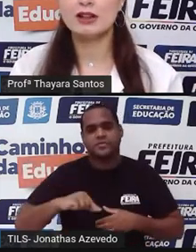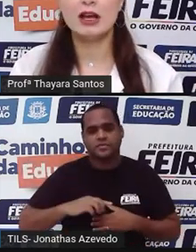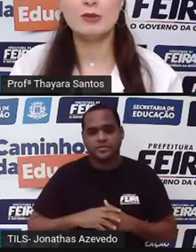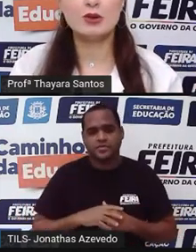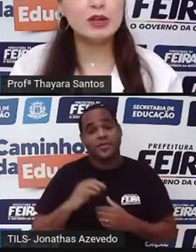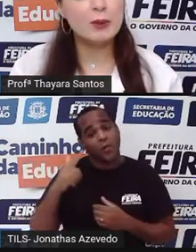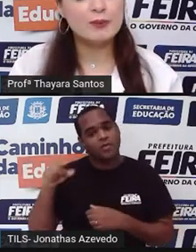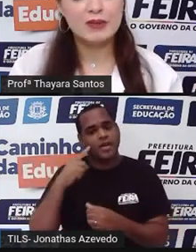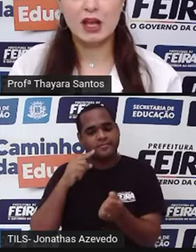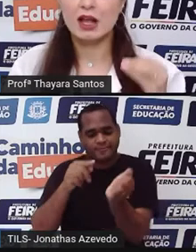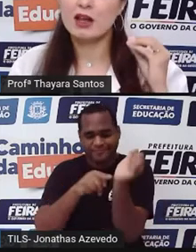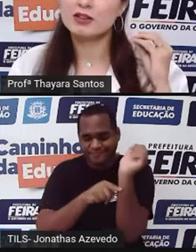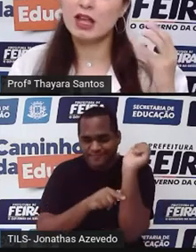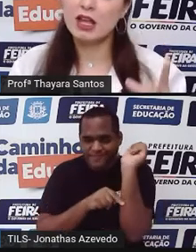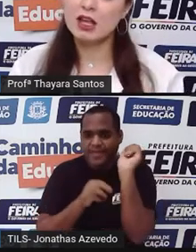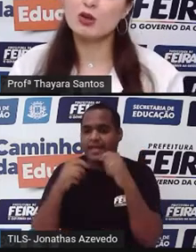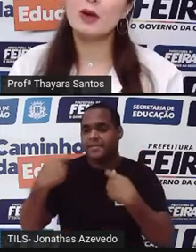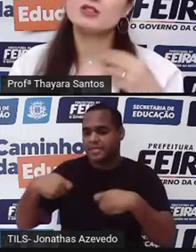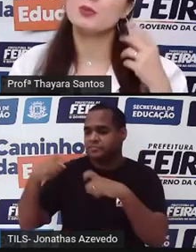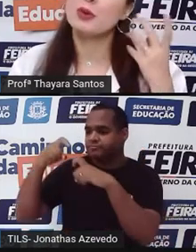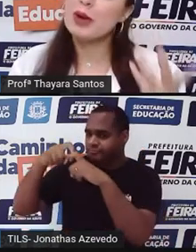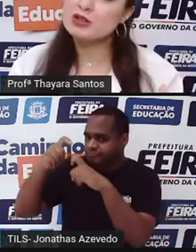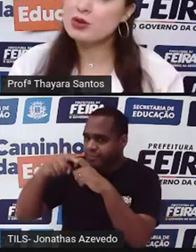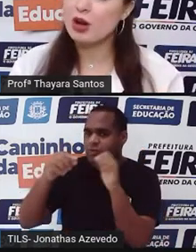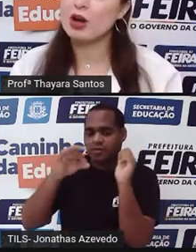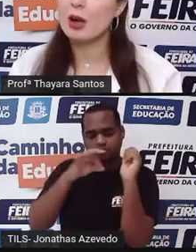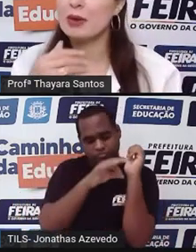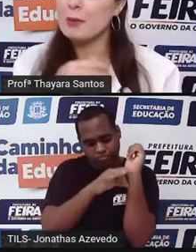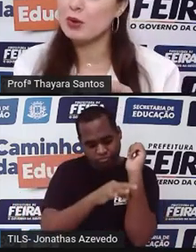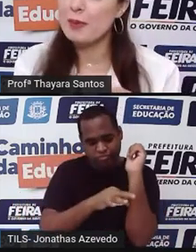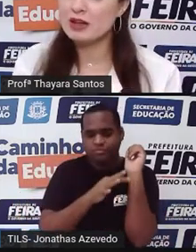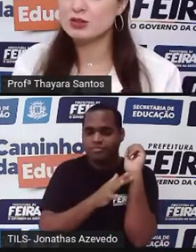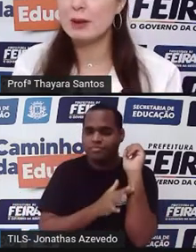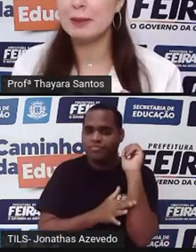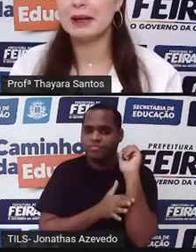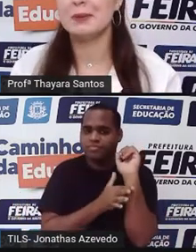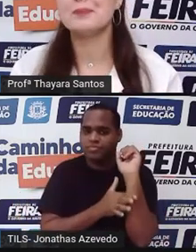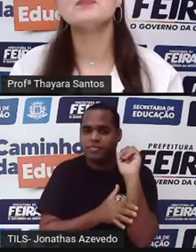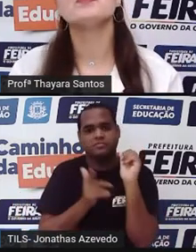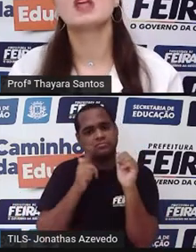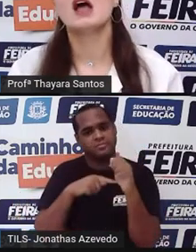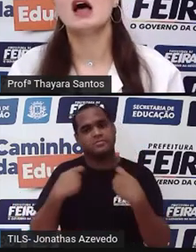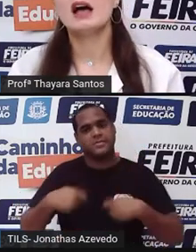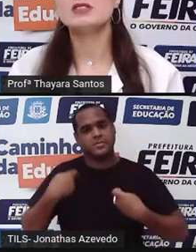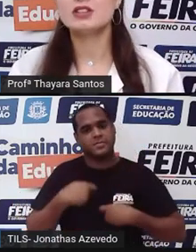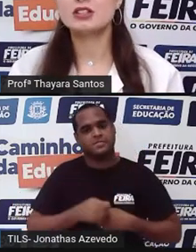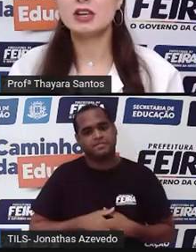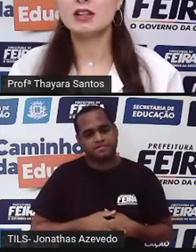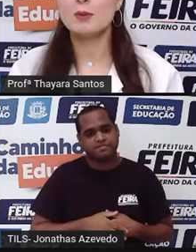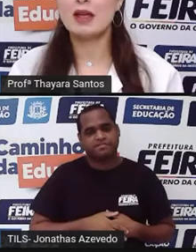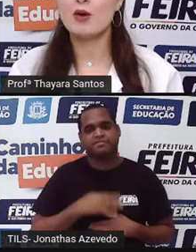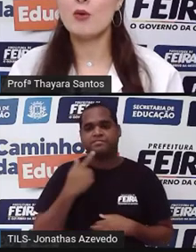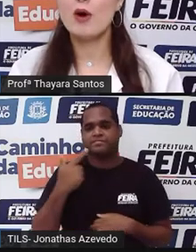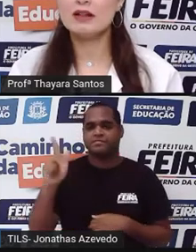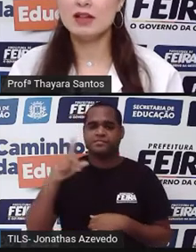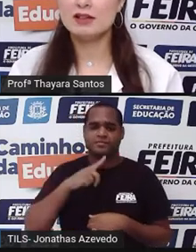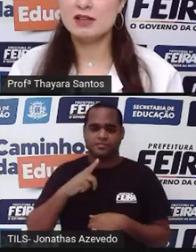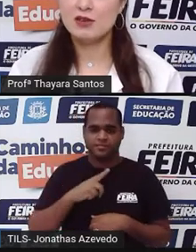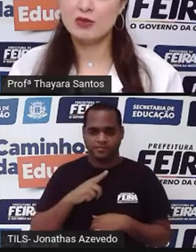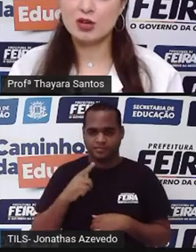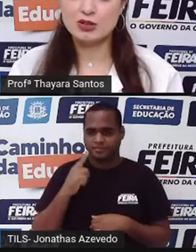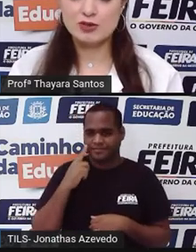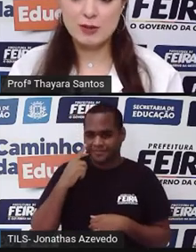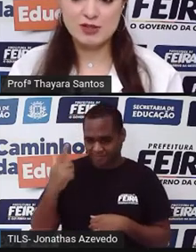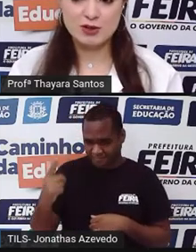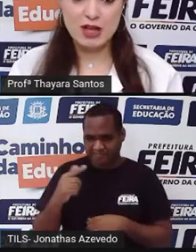dispositivo intradérmico não ela tem que ir no médico para o médico colocar em baixo da pele a gente tem também o